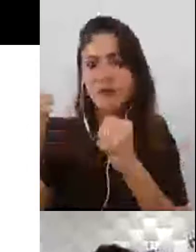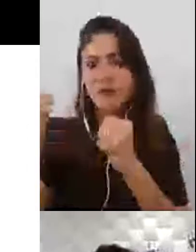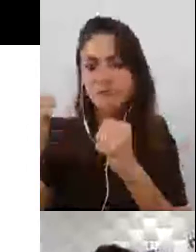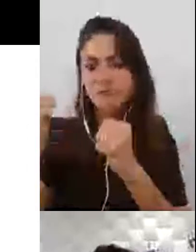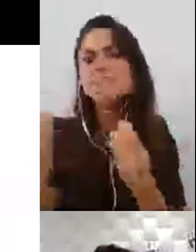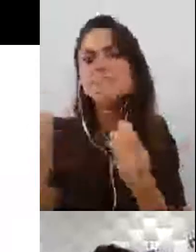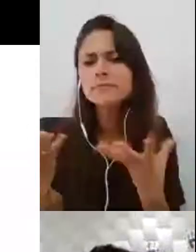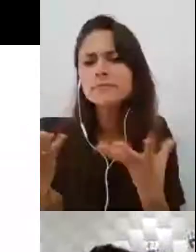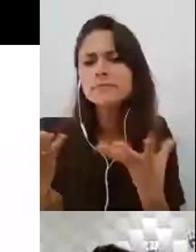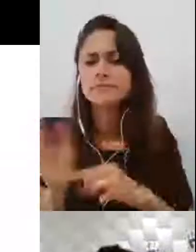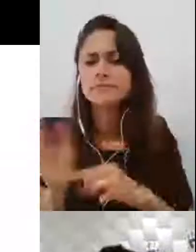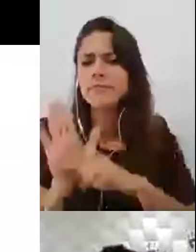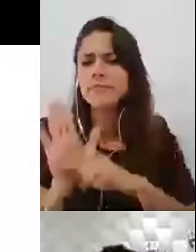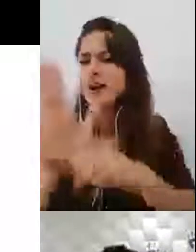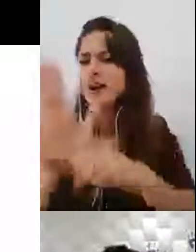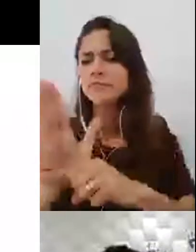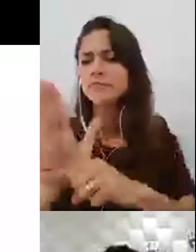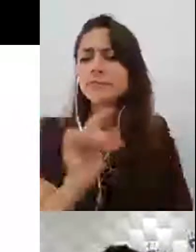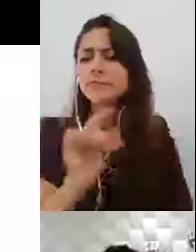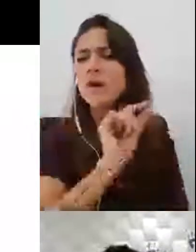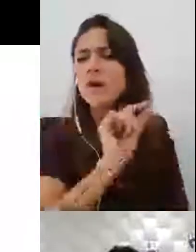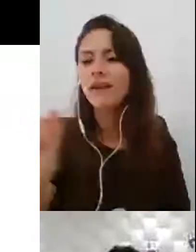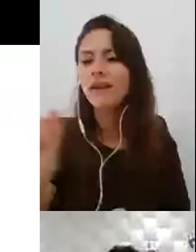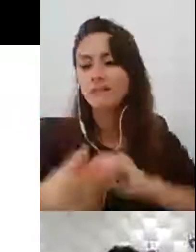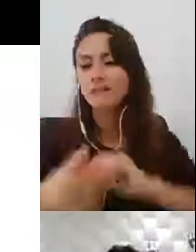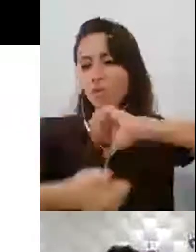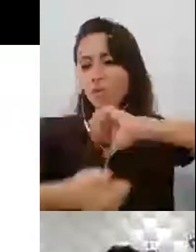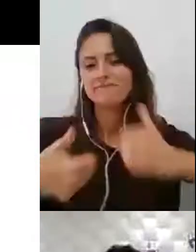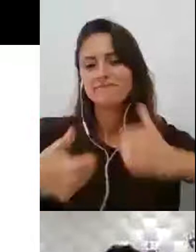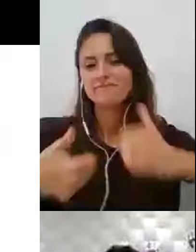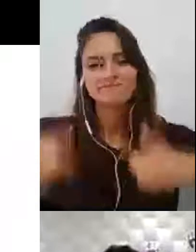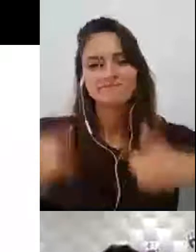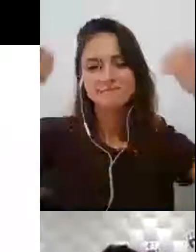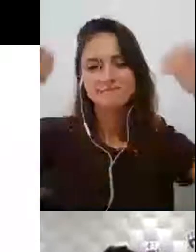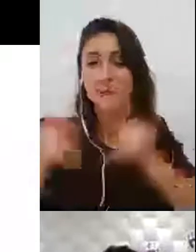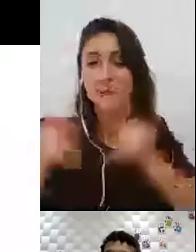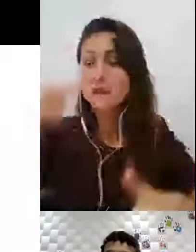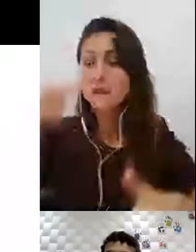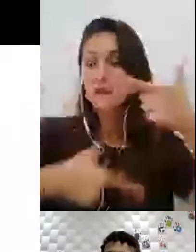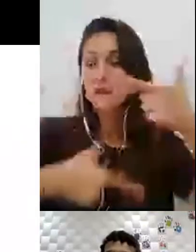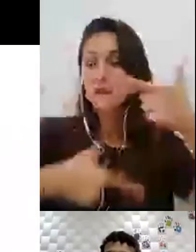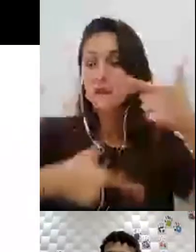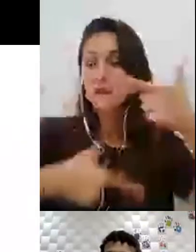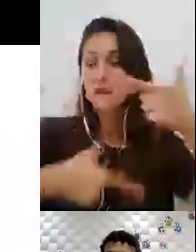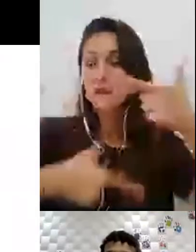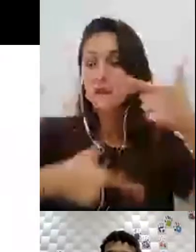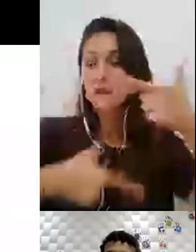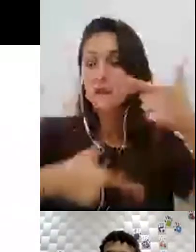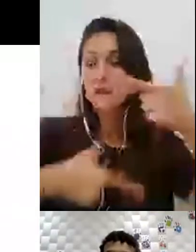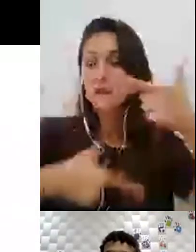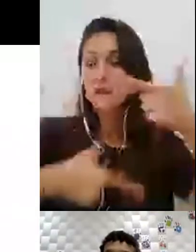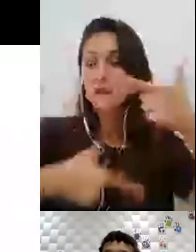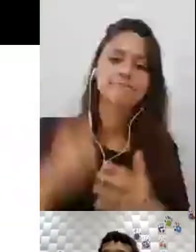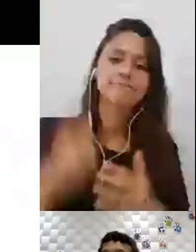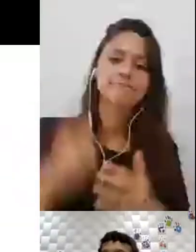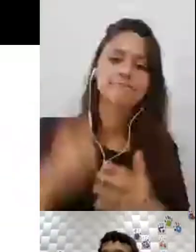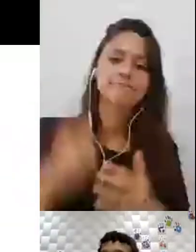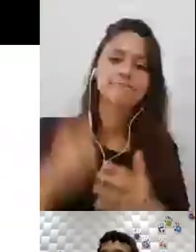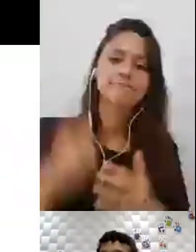na maximização da qualidade e reduções de custos ao longo de todo esse processo.